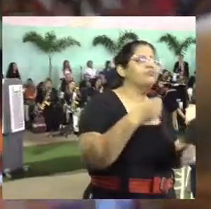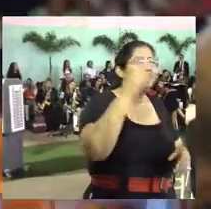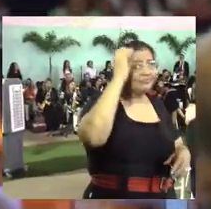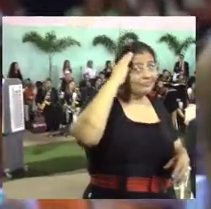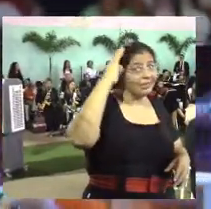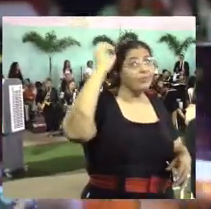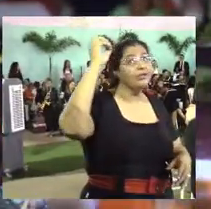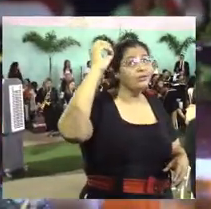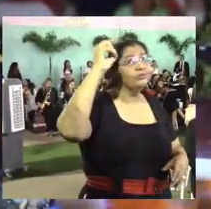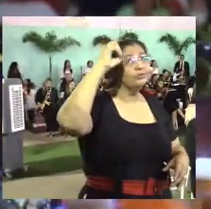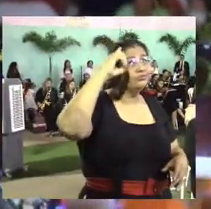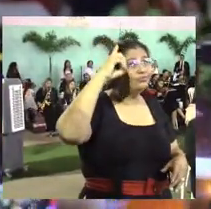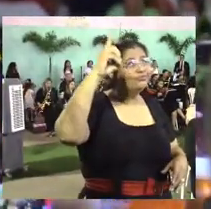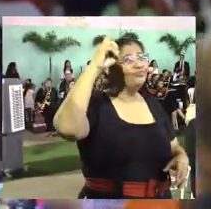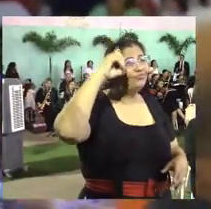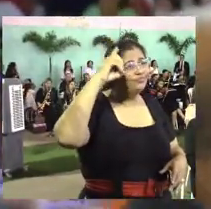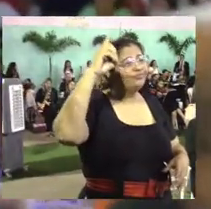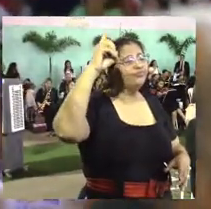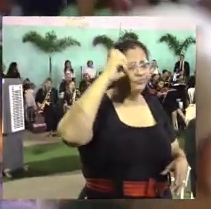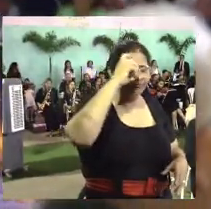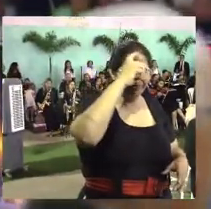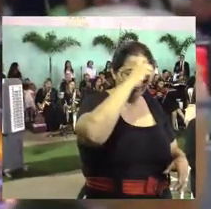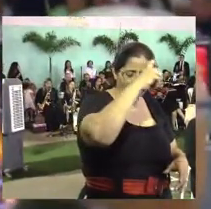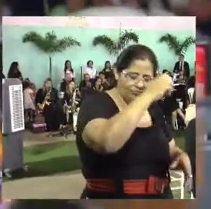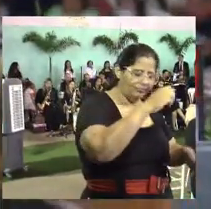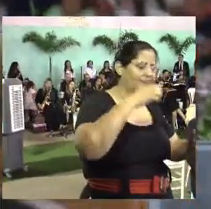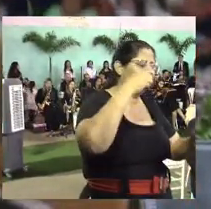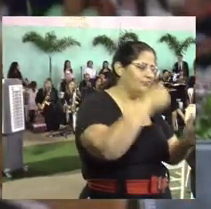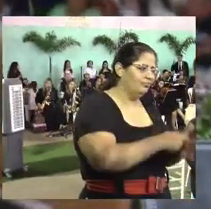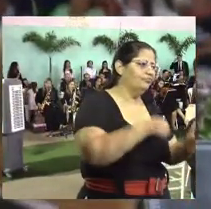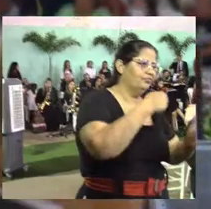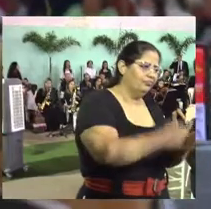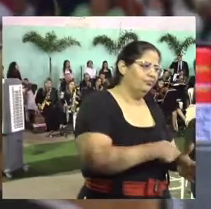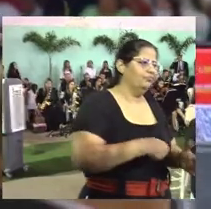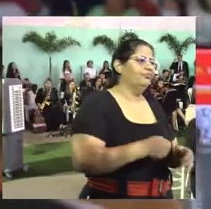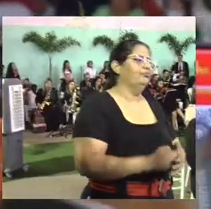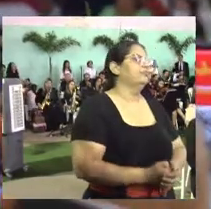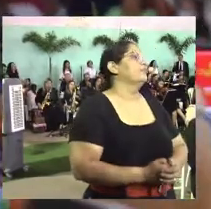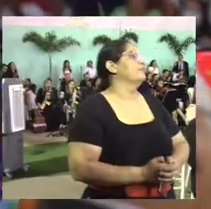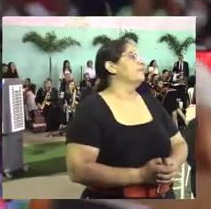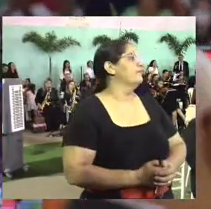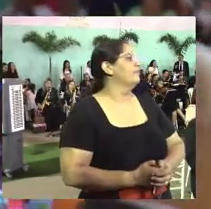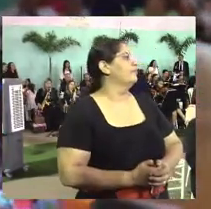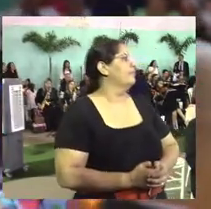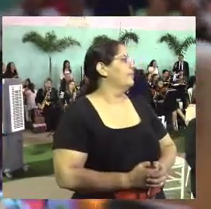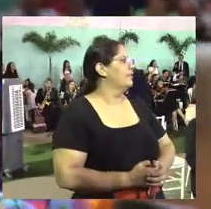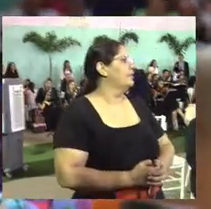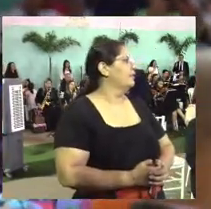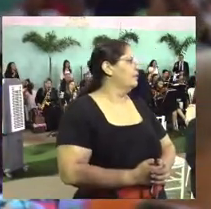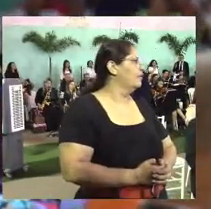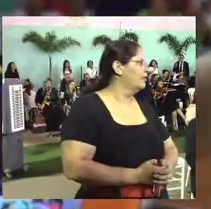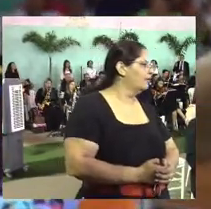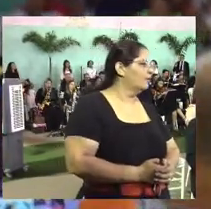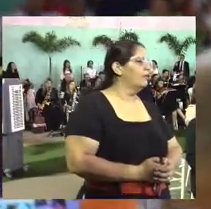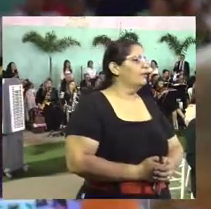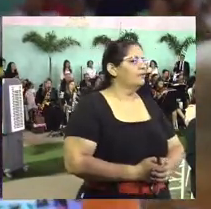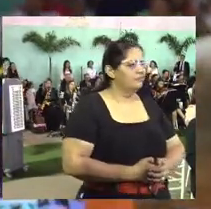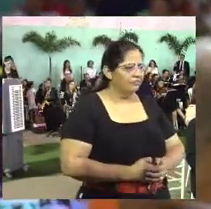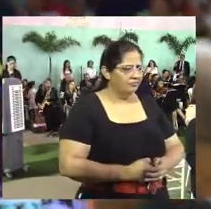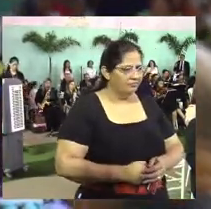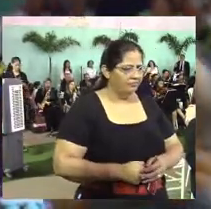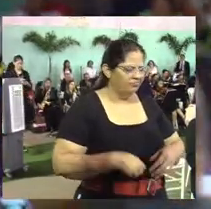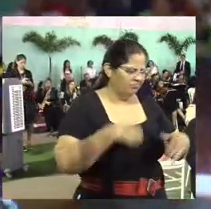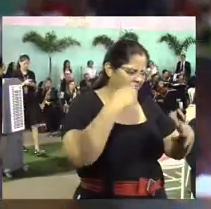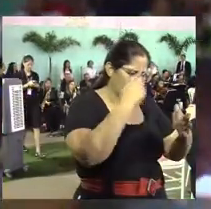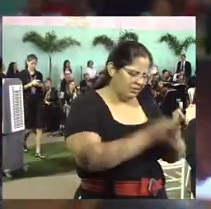mas fiquei sabendo que esse dia pode confiar e bate o campo